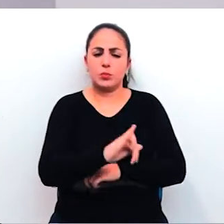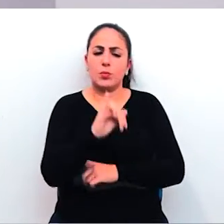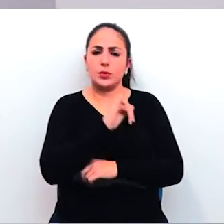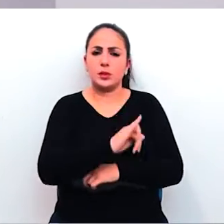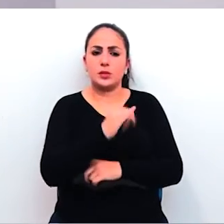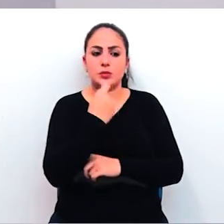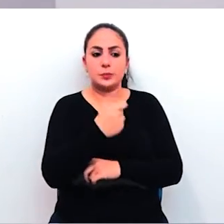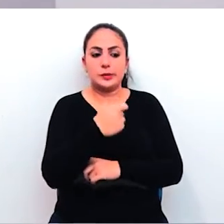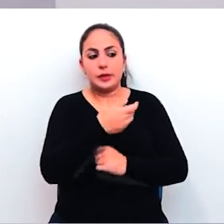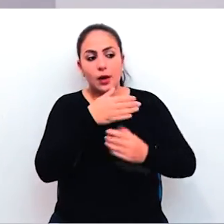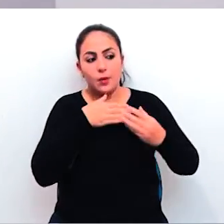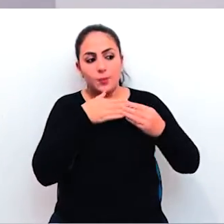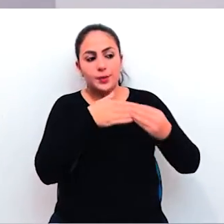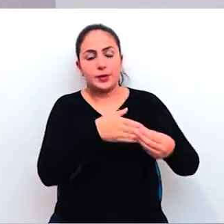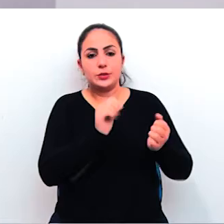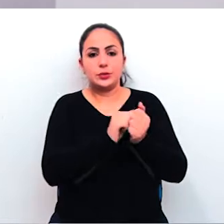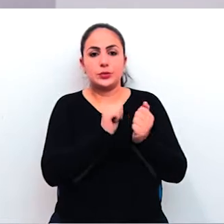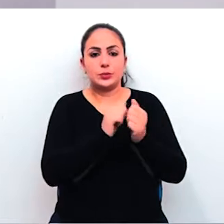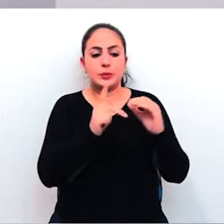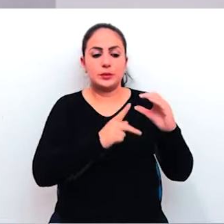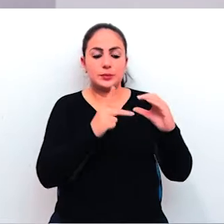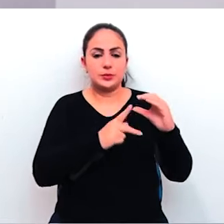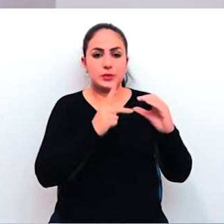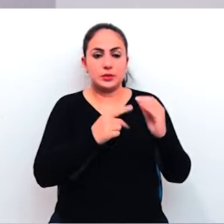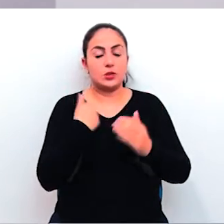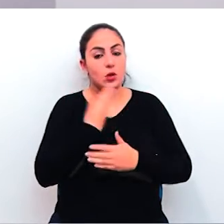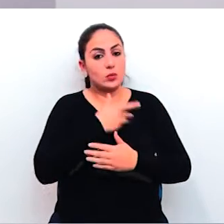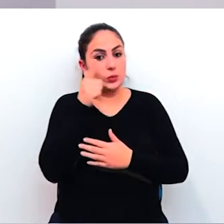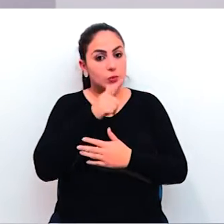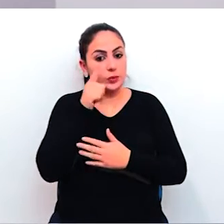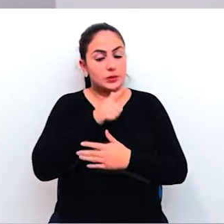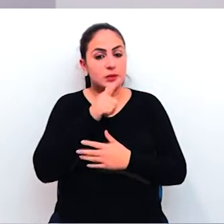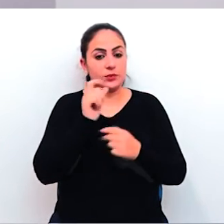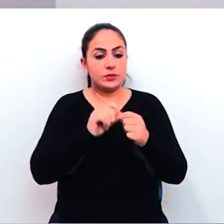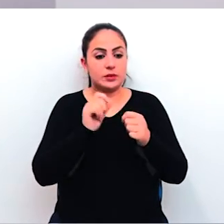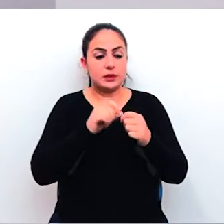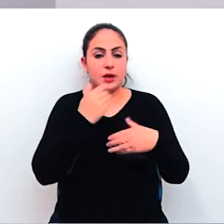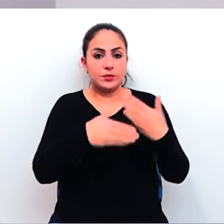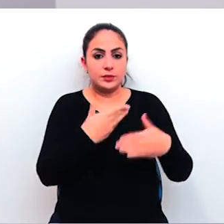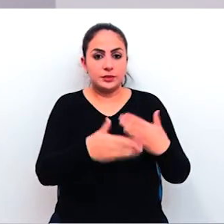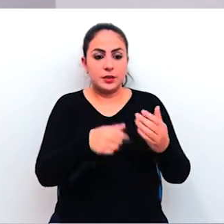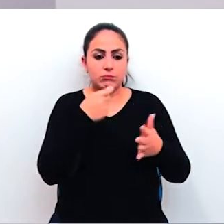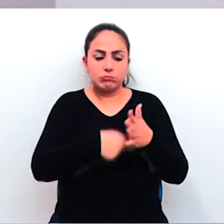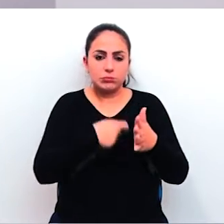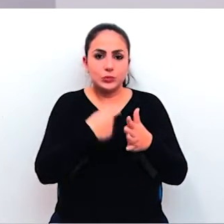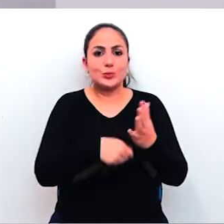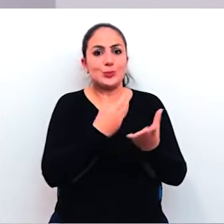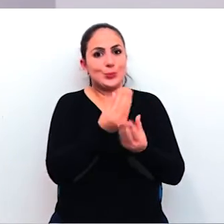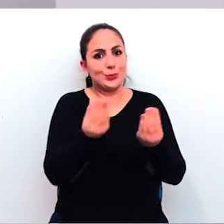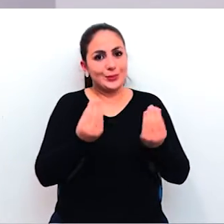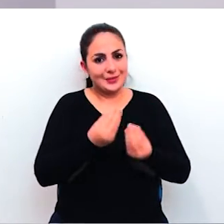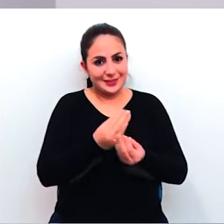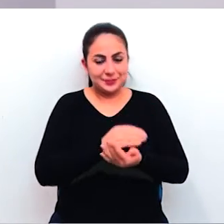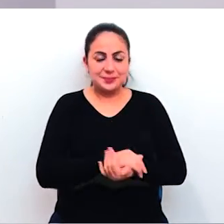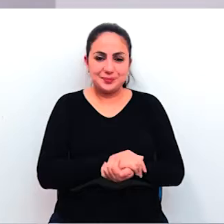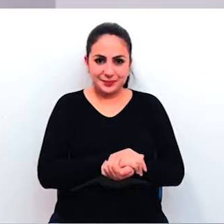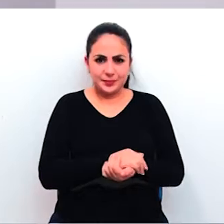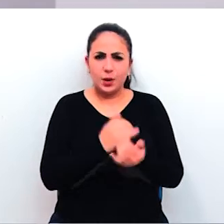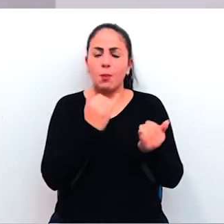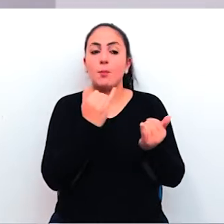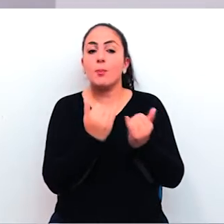questões importantes que precisam ser acompanhadas pela câmara de vereadores para que nós possamos fazer avançar as suas lutas que são